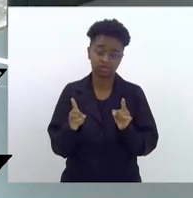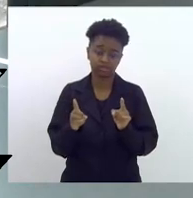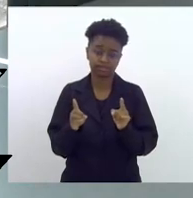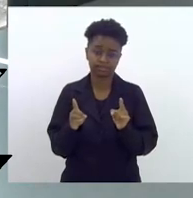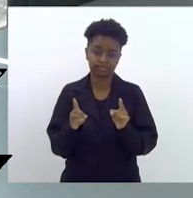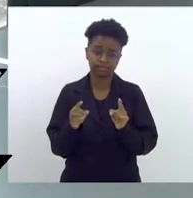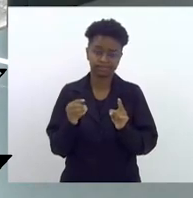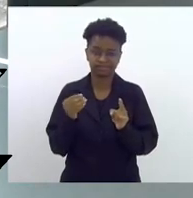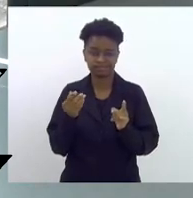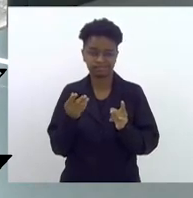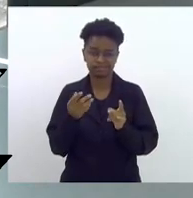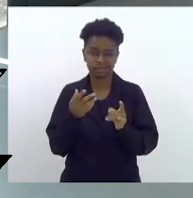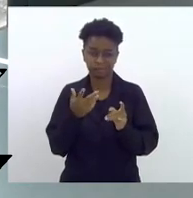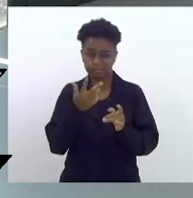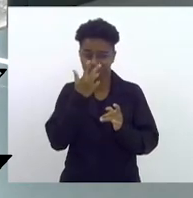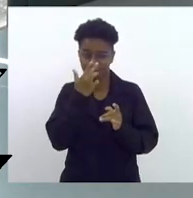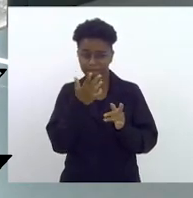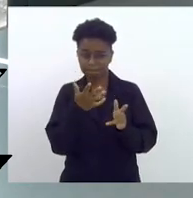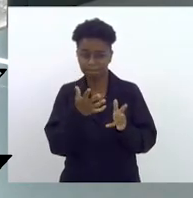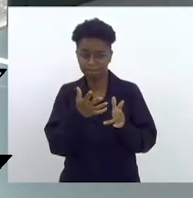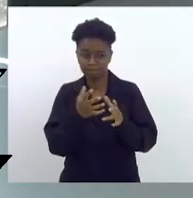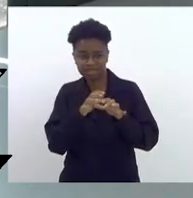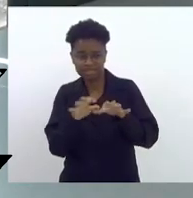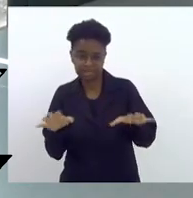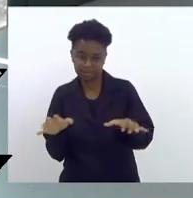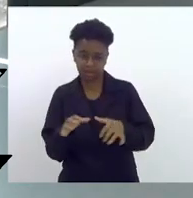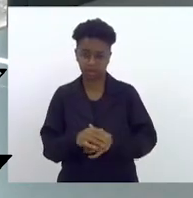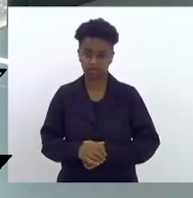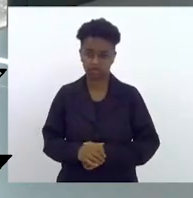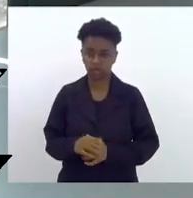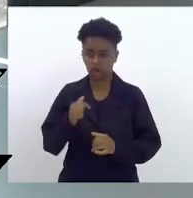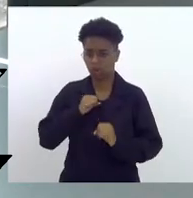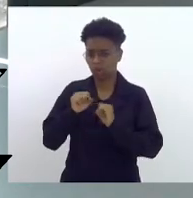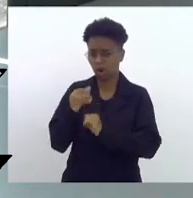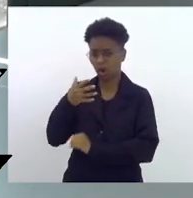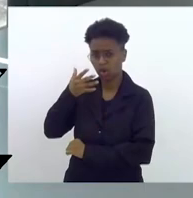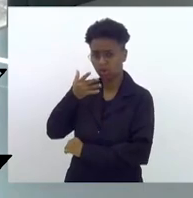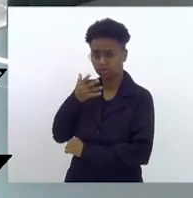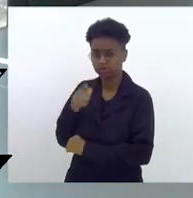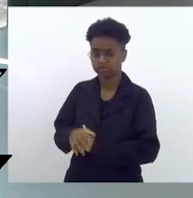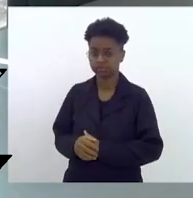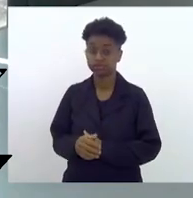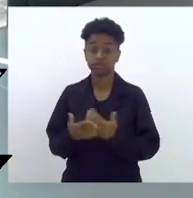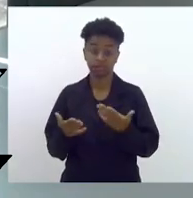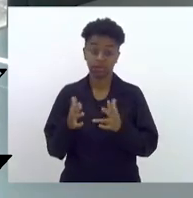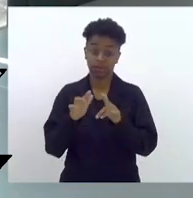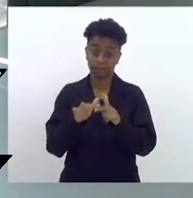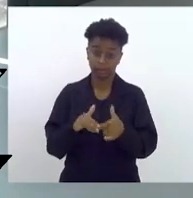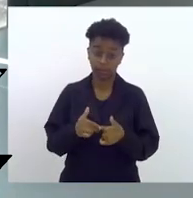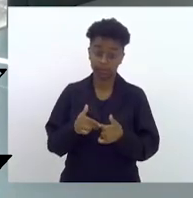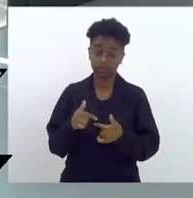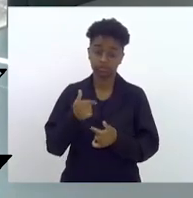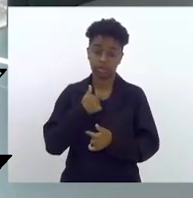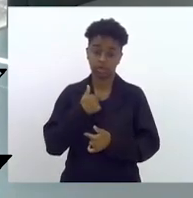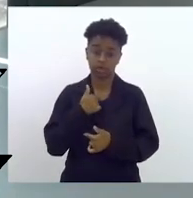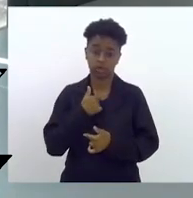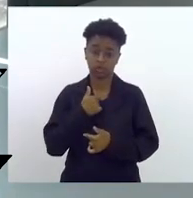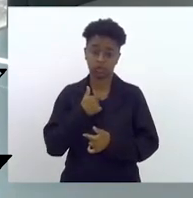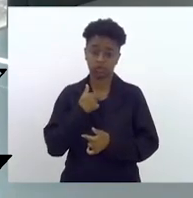como como algo apartado me permite só uma parte que foi nessa nesse sentido presidente que eu